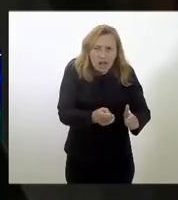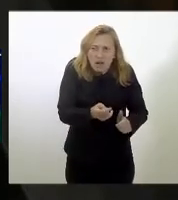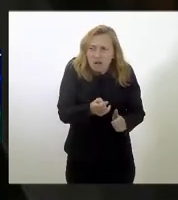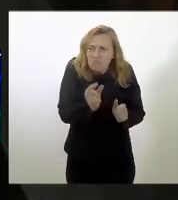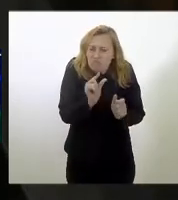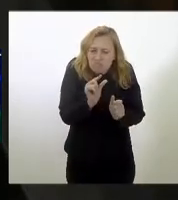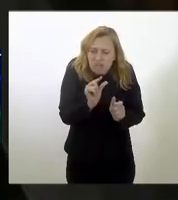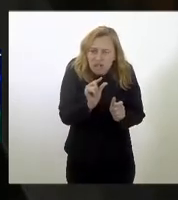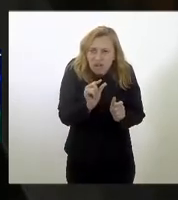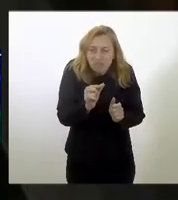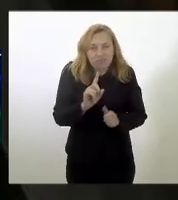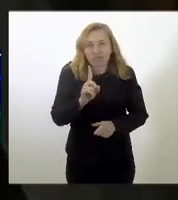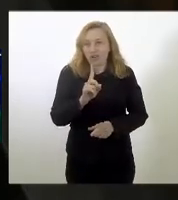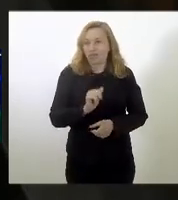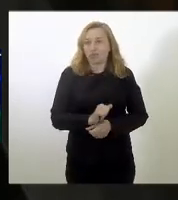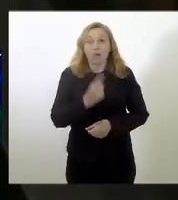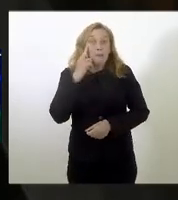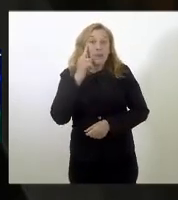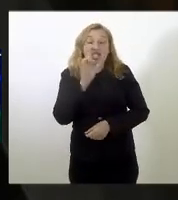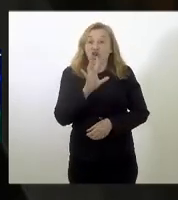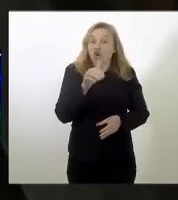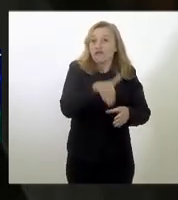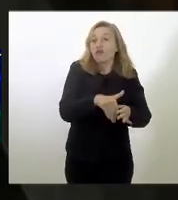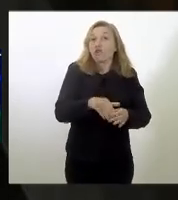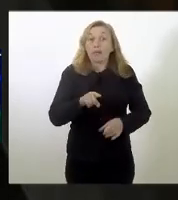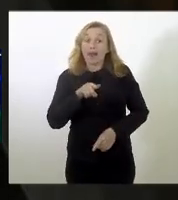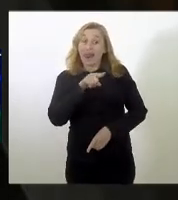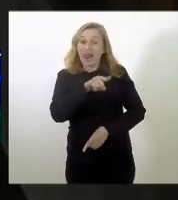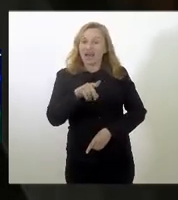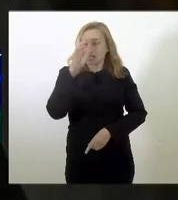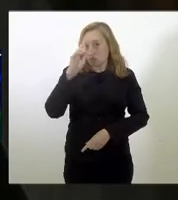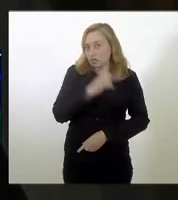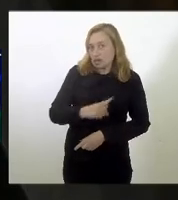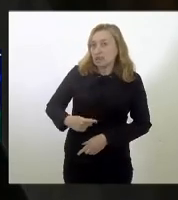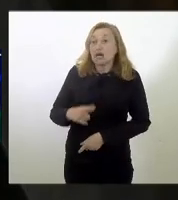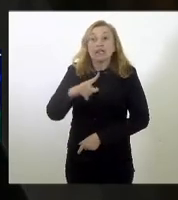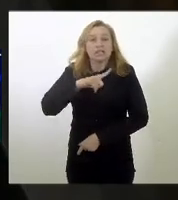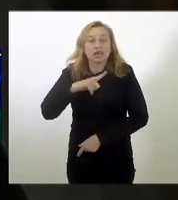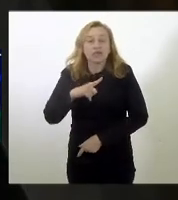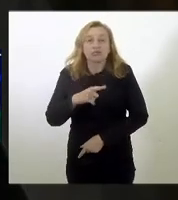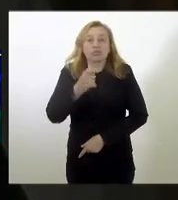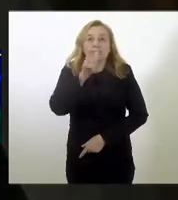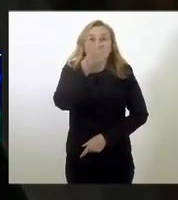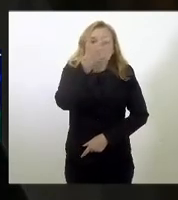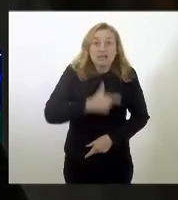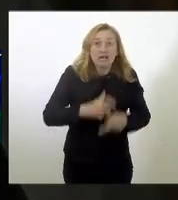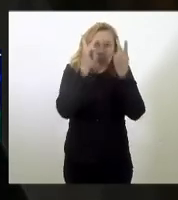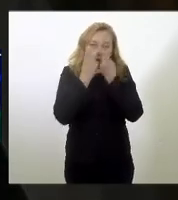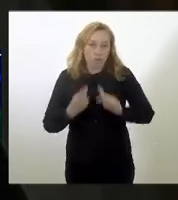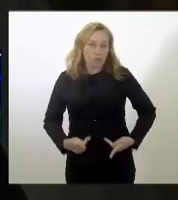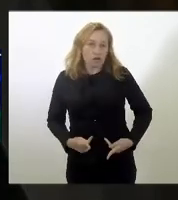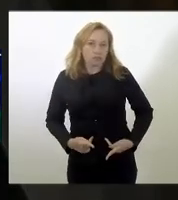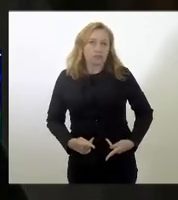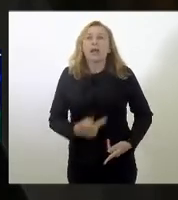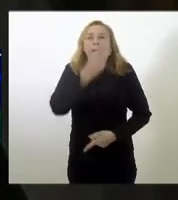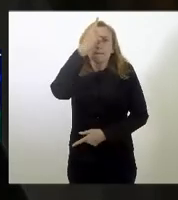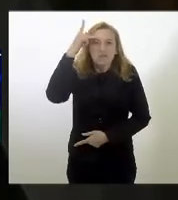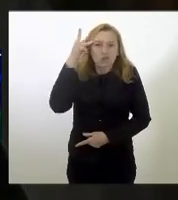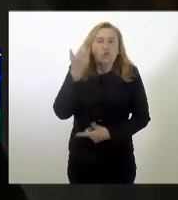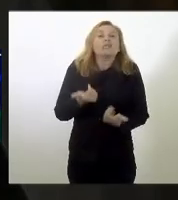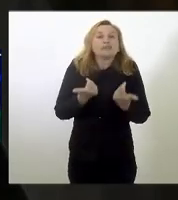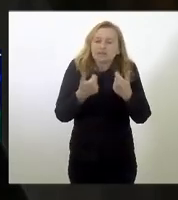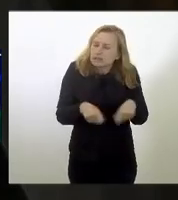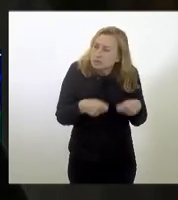votos. Só que lá, presidente, nós temos seres humanos, nós temos pessoas